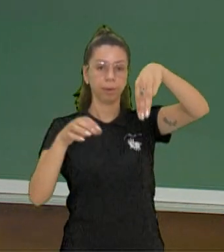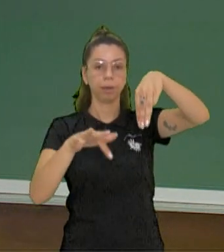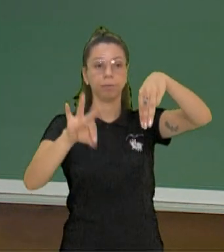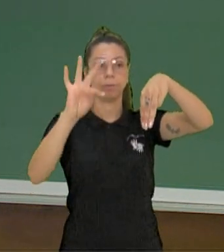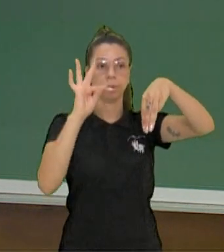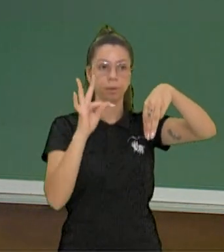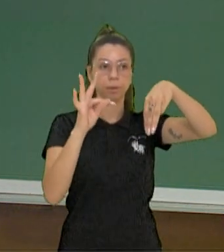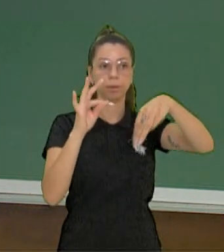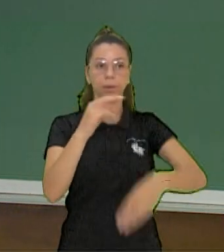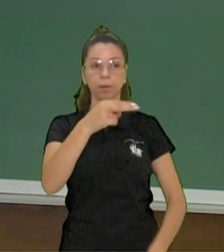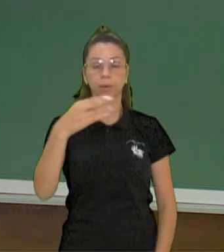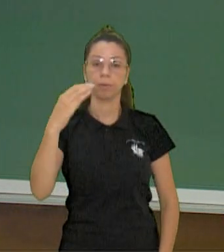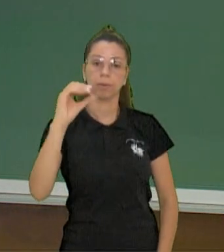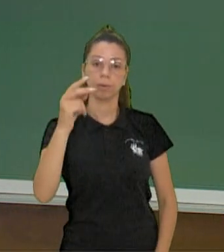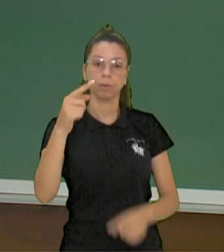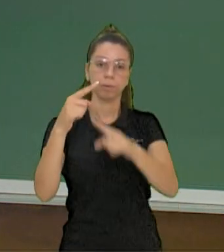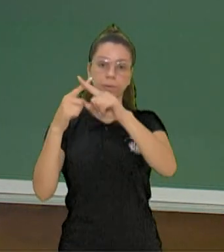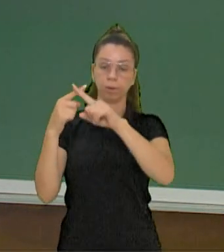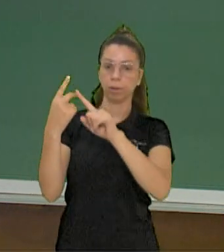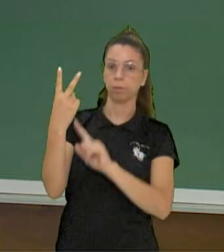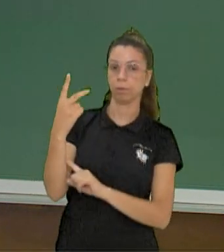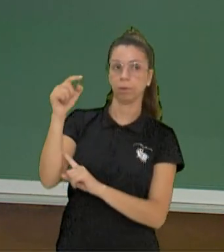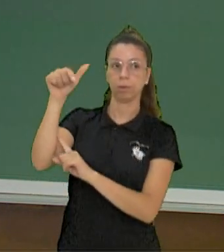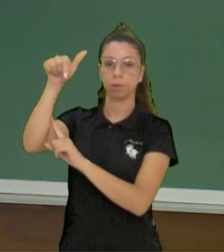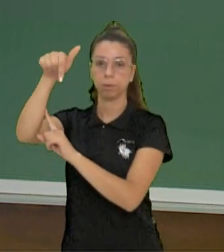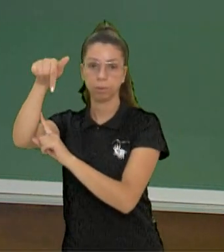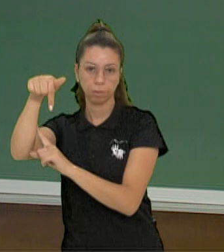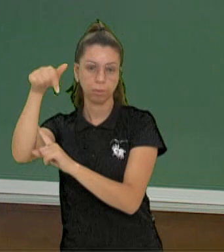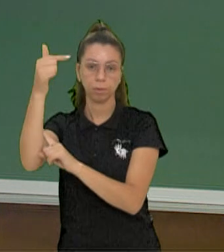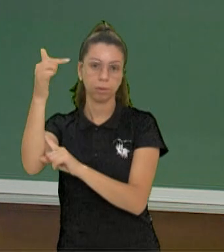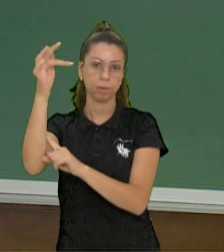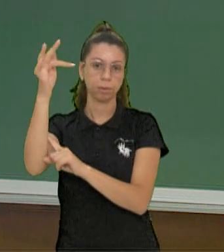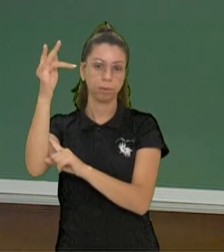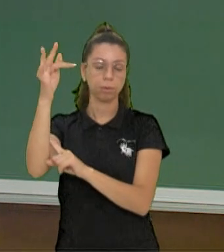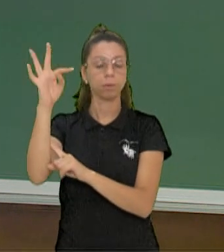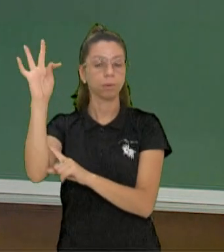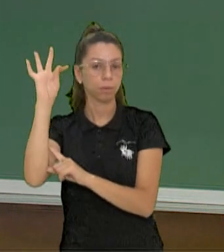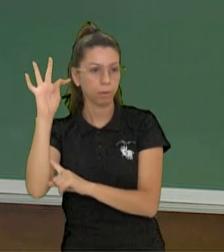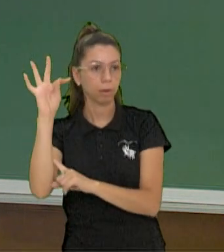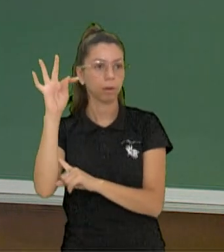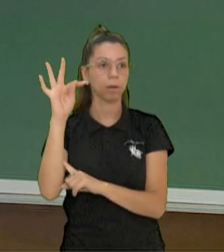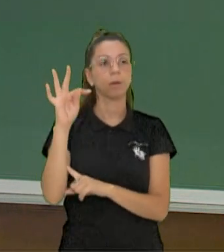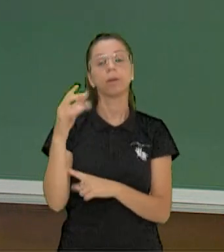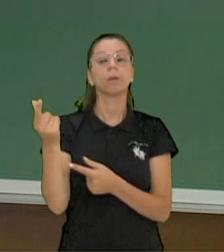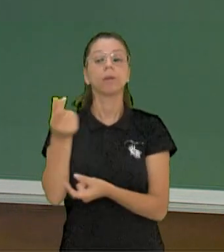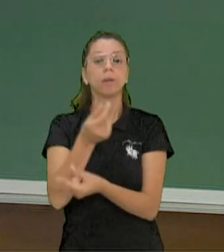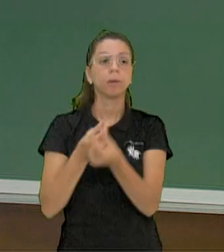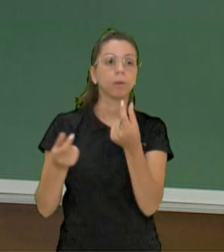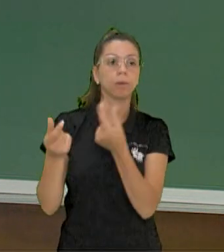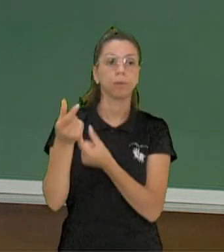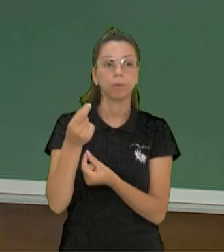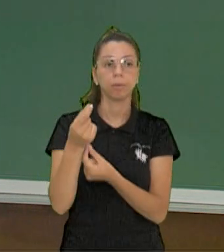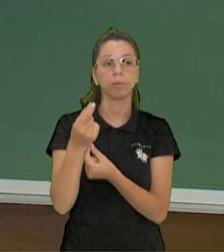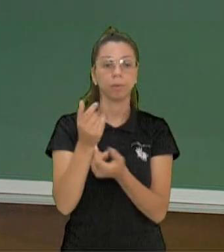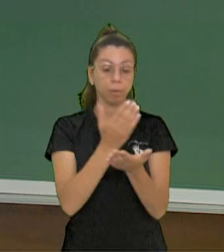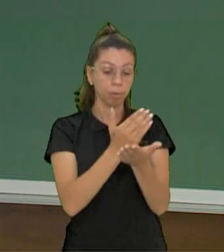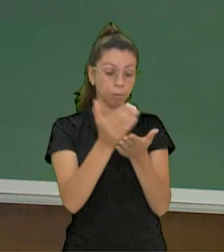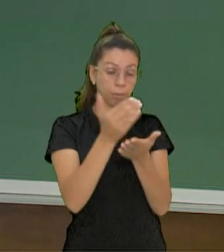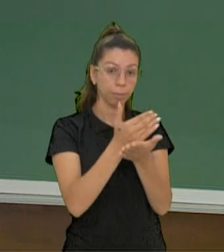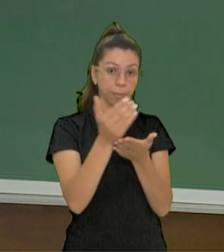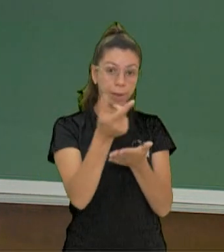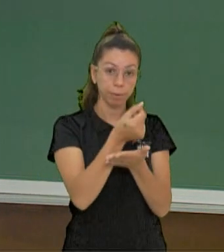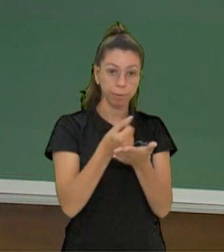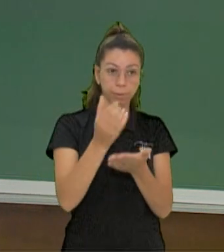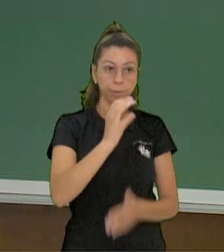MT, C igual a 2 elevado a T, nos fornece um montante de um capital inicial C a uma certa